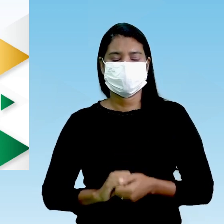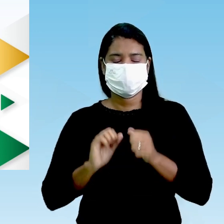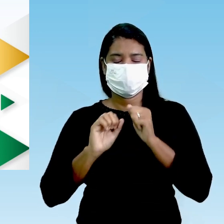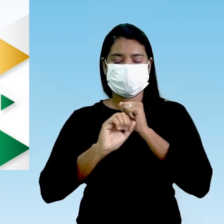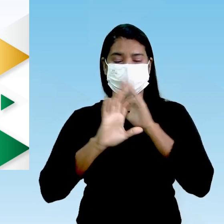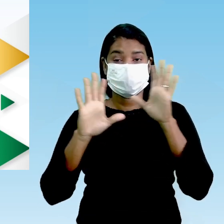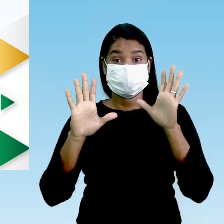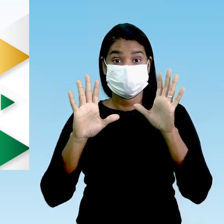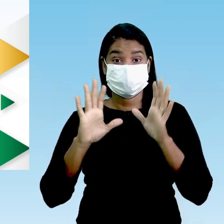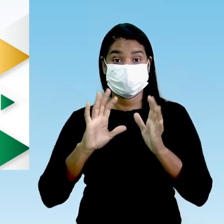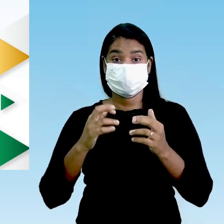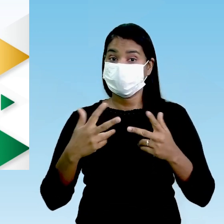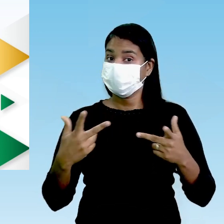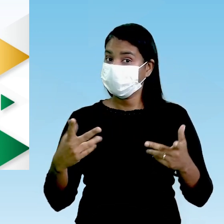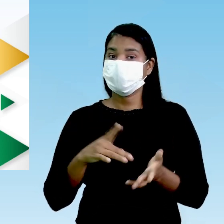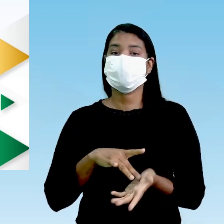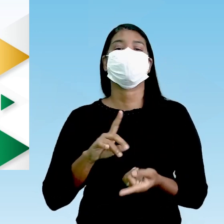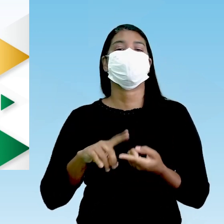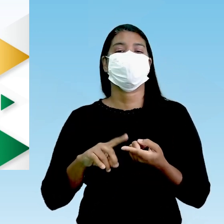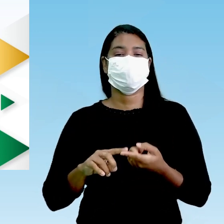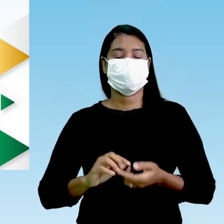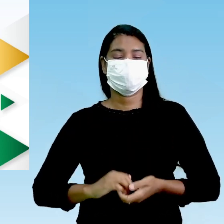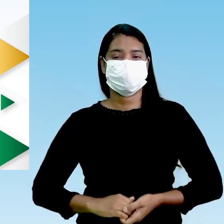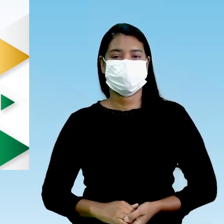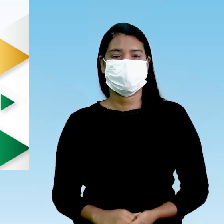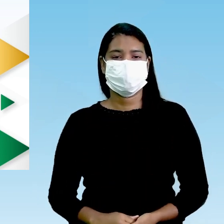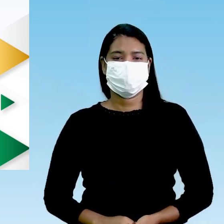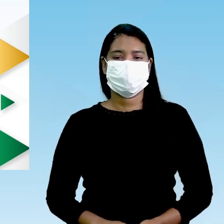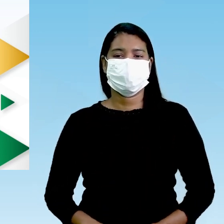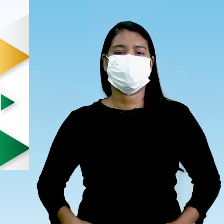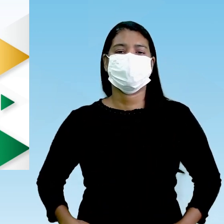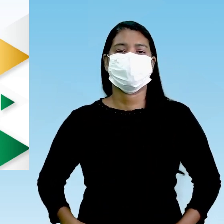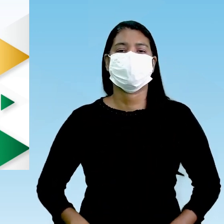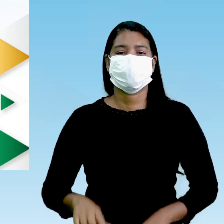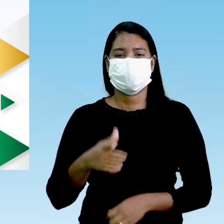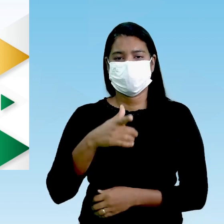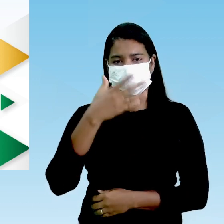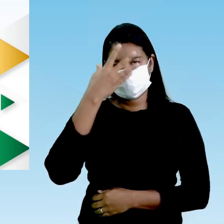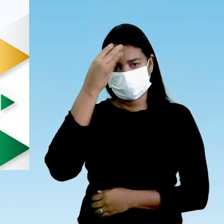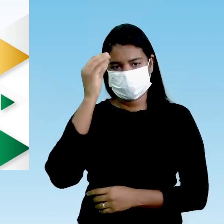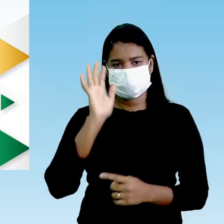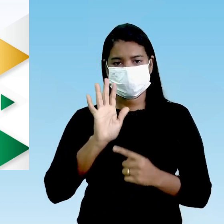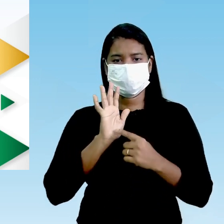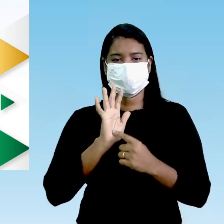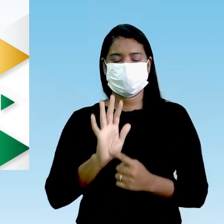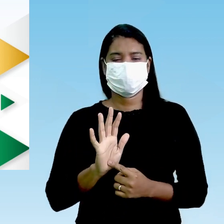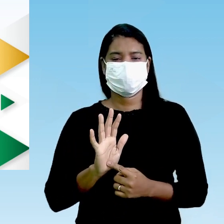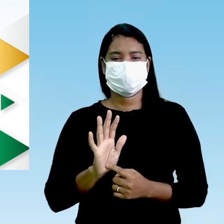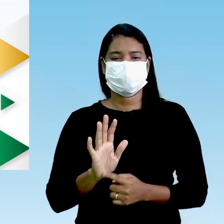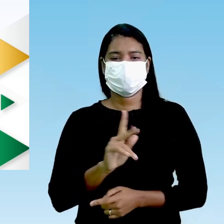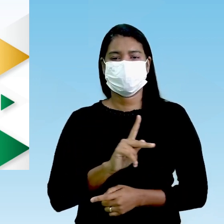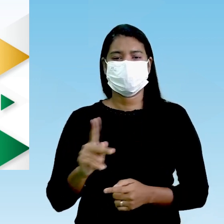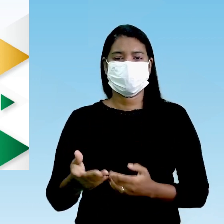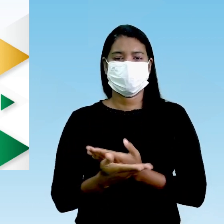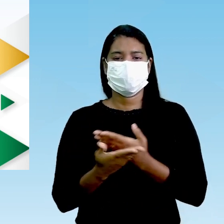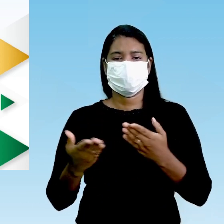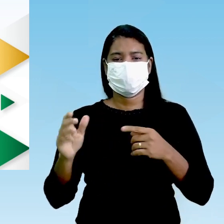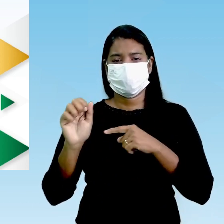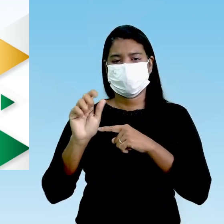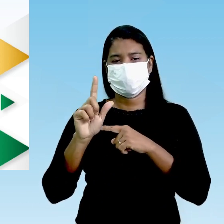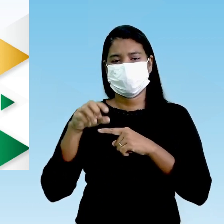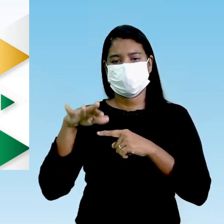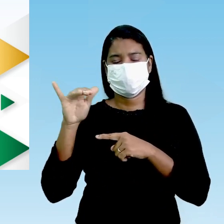você, então? Existem outras geometrias. Não sabia? Agora você está sabendo aqui com o seu professor Almir